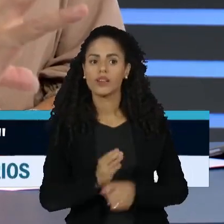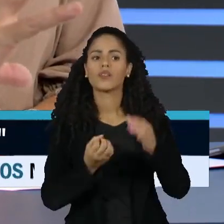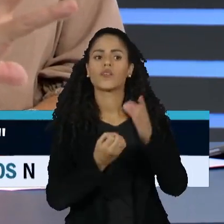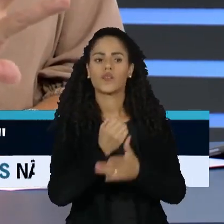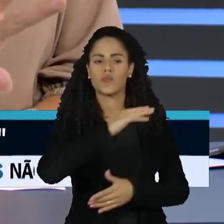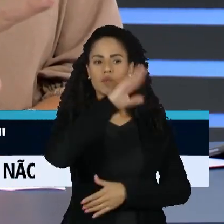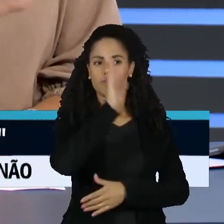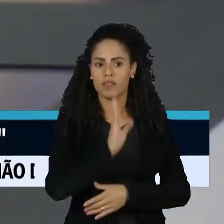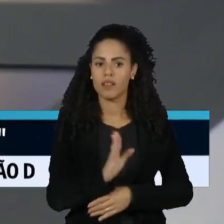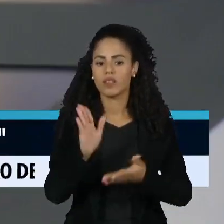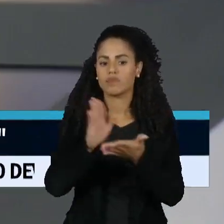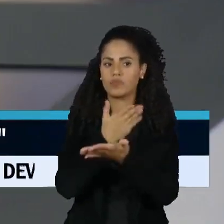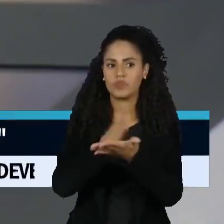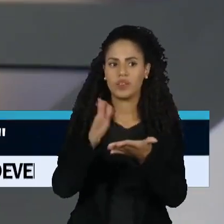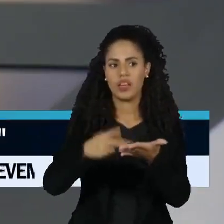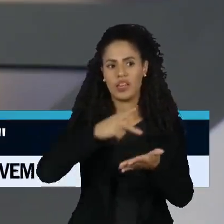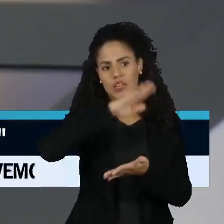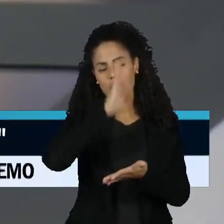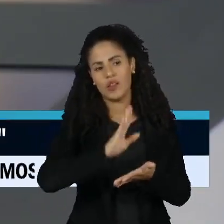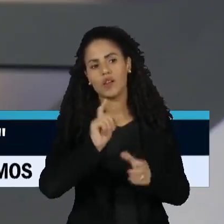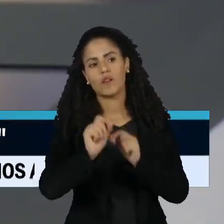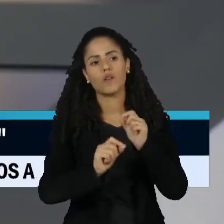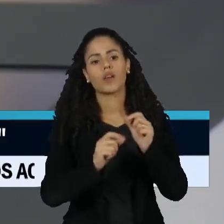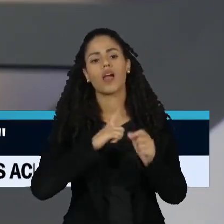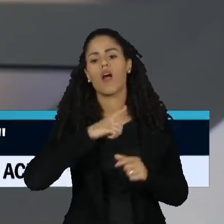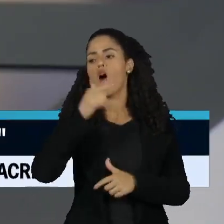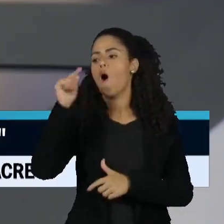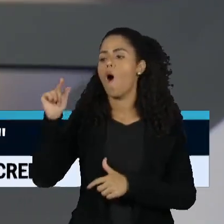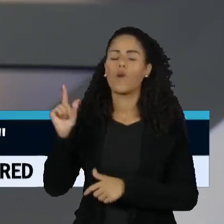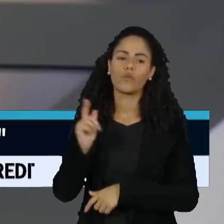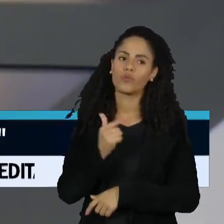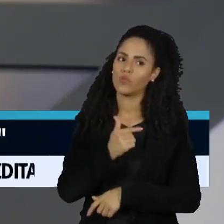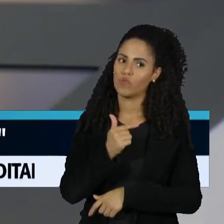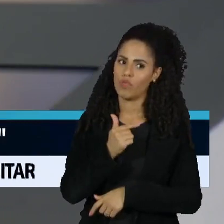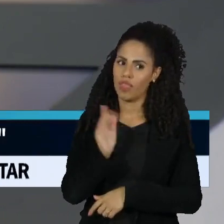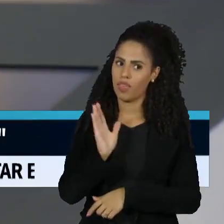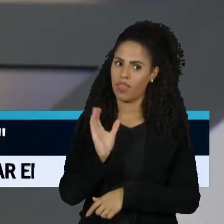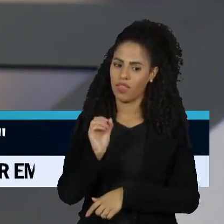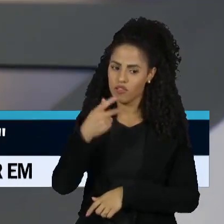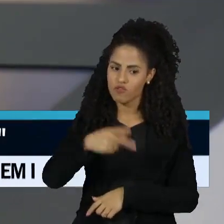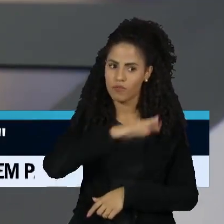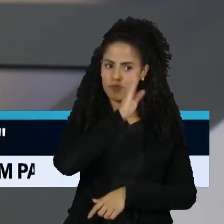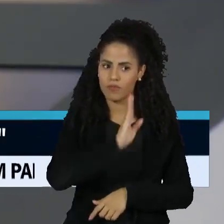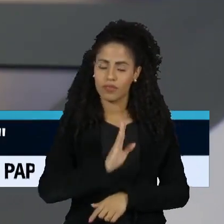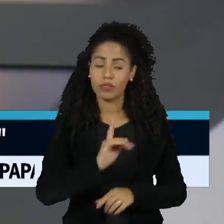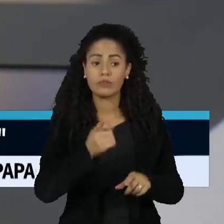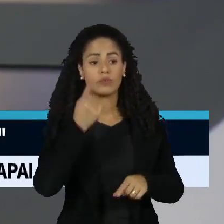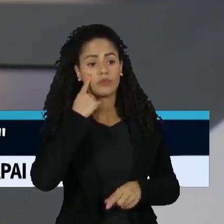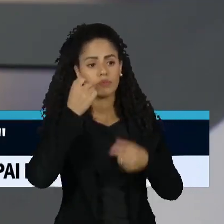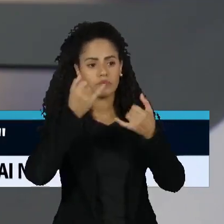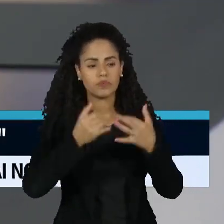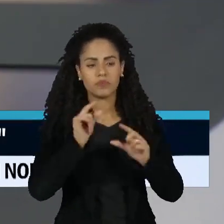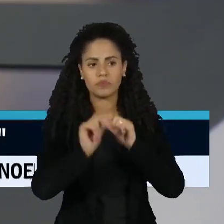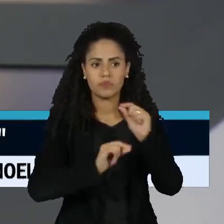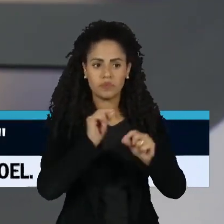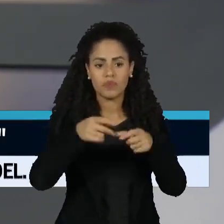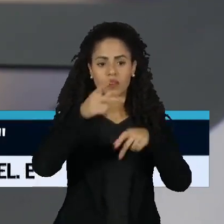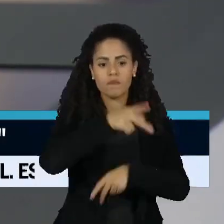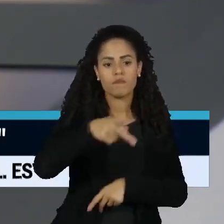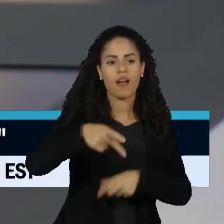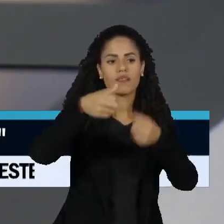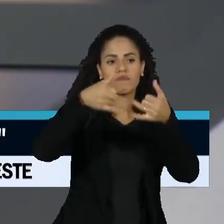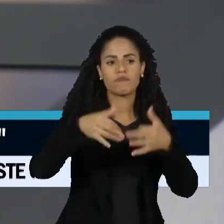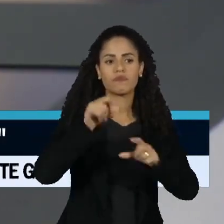uma parte desse programa, ele não existe em lugar algum do mundo. E, como disse o nosso educador financeiro